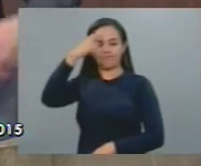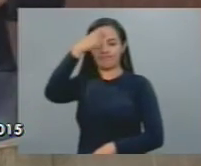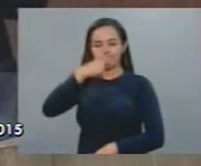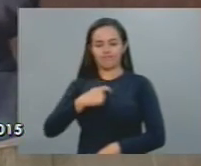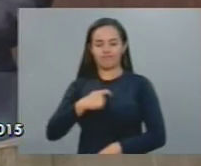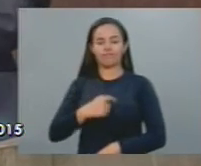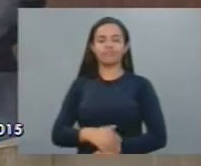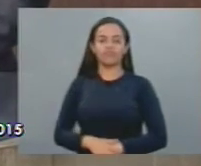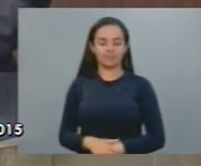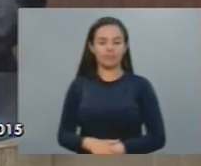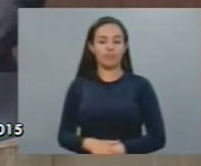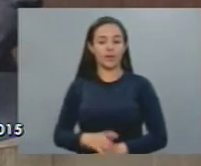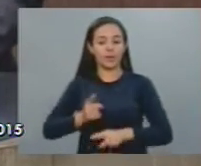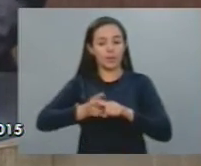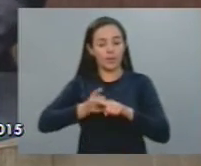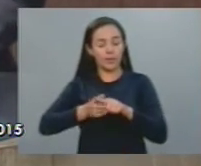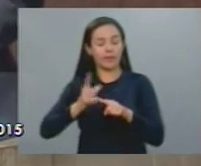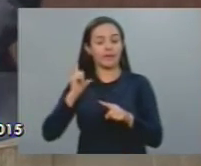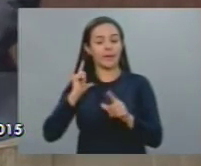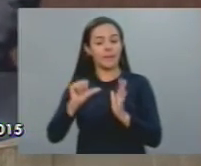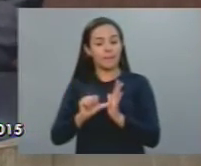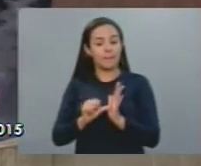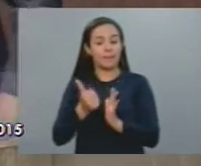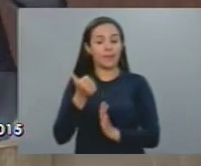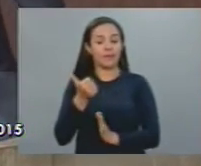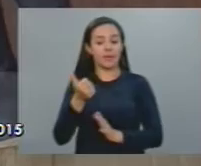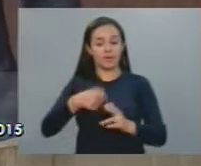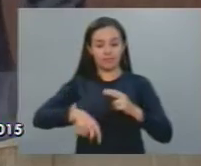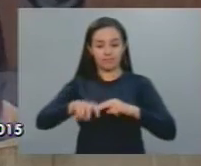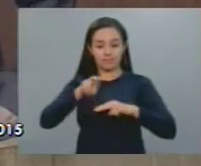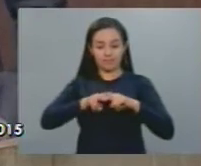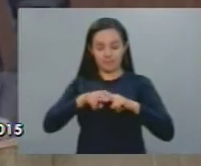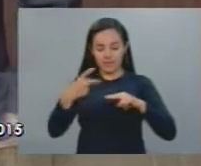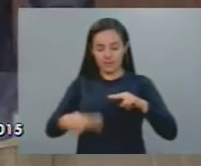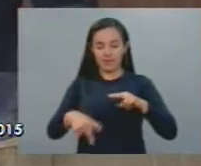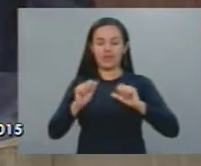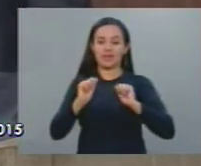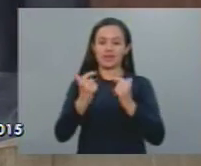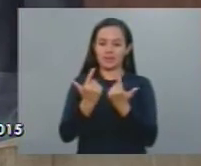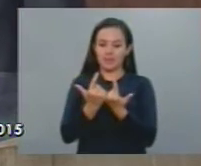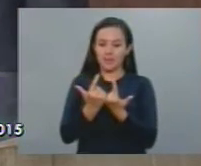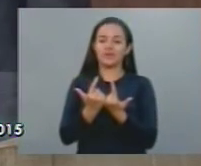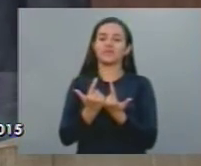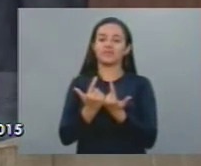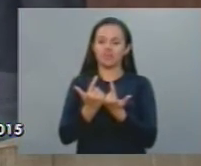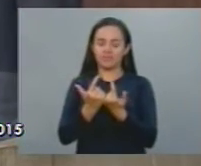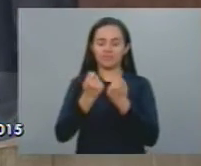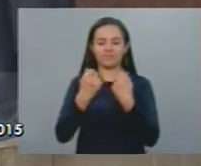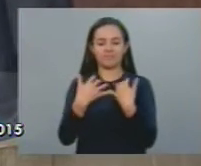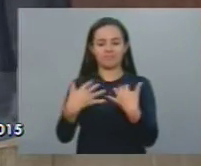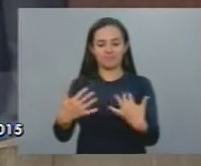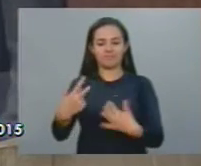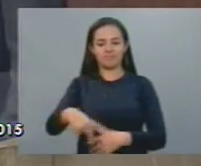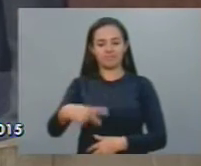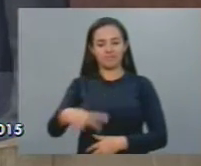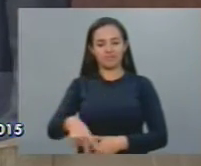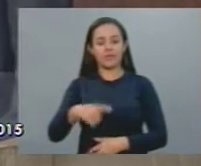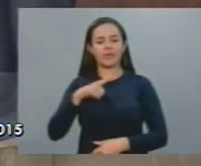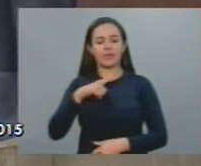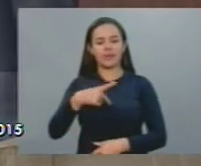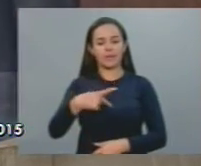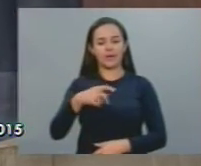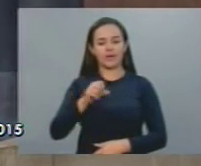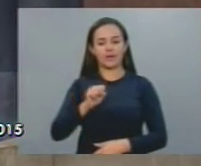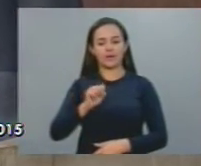vez, teve condições de ter uma cadeira no Parlamento Estadual, formada pelo PSOL, meu partido, o PSTU e